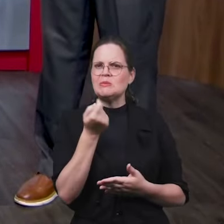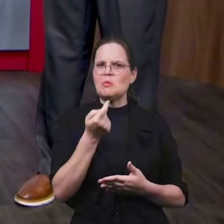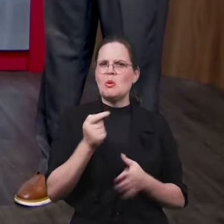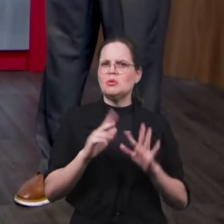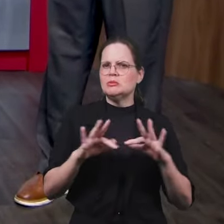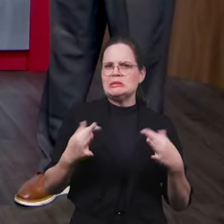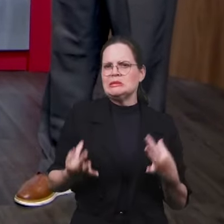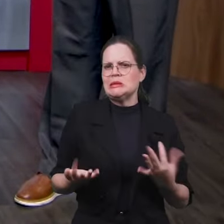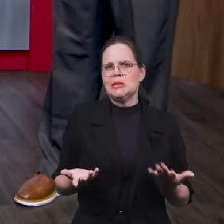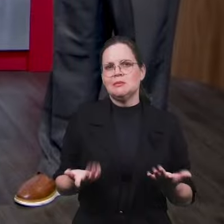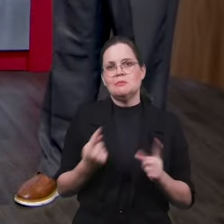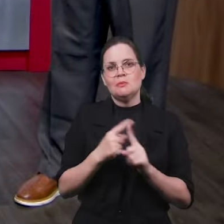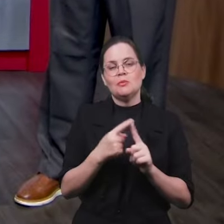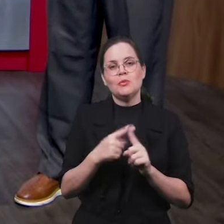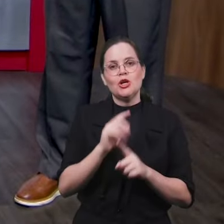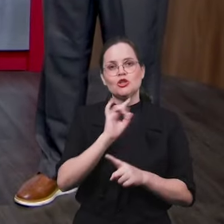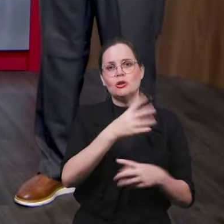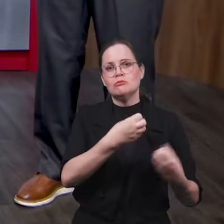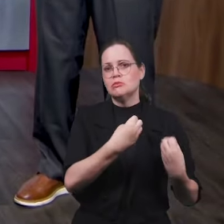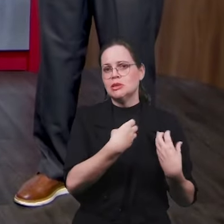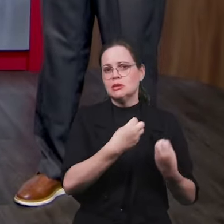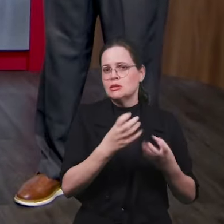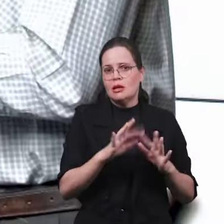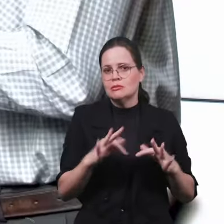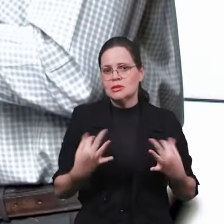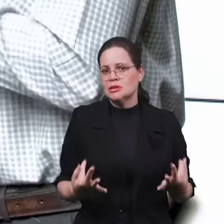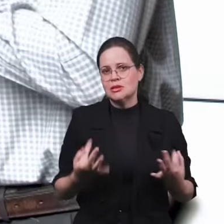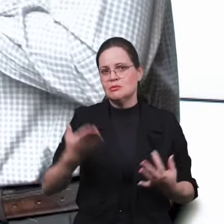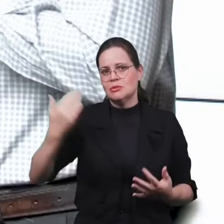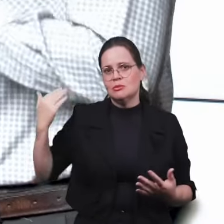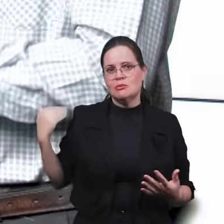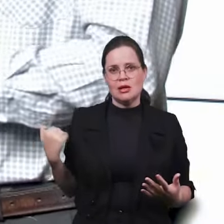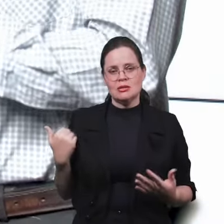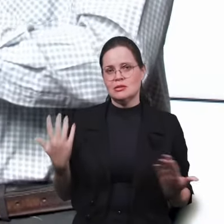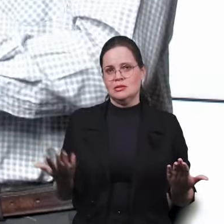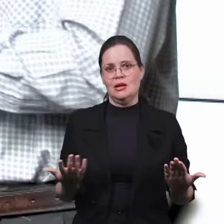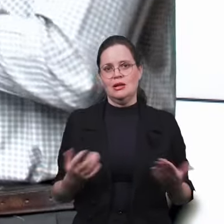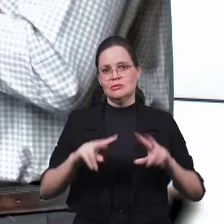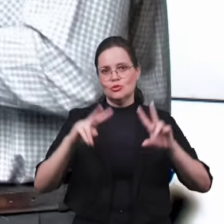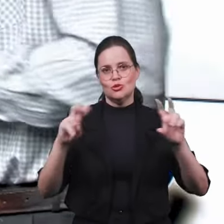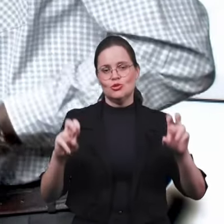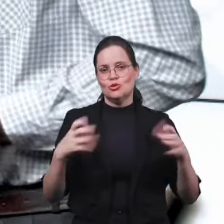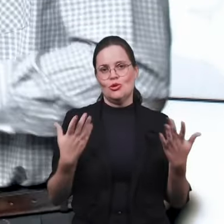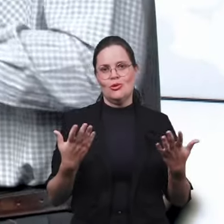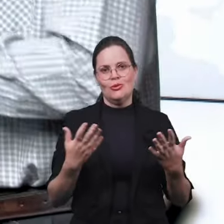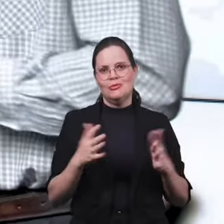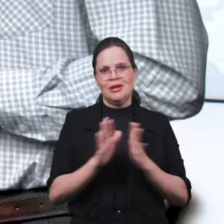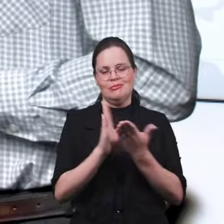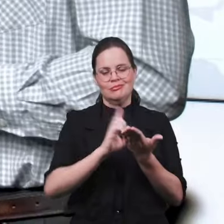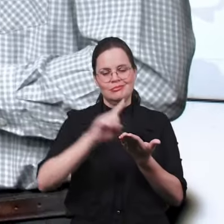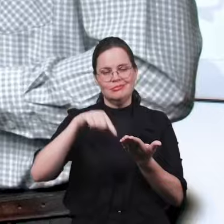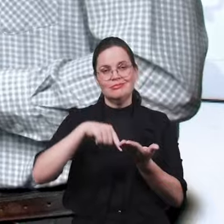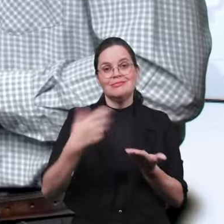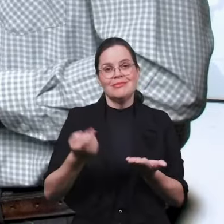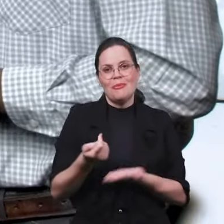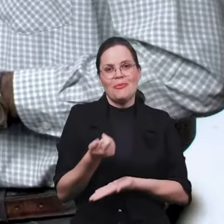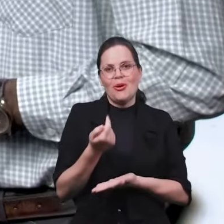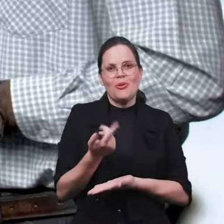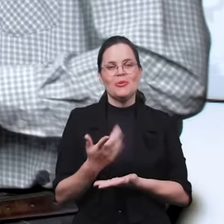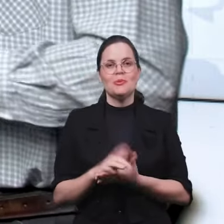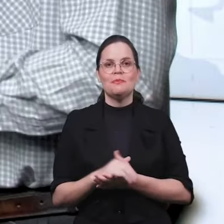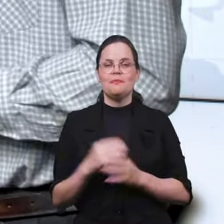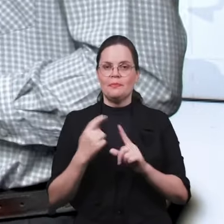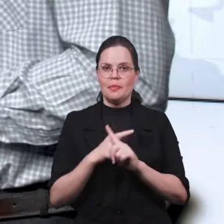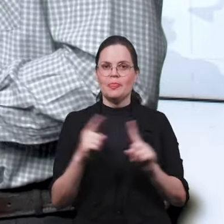linha pequena, porque me haviam ensinado isso antigamente acerca disso,